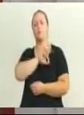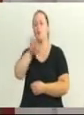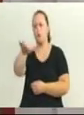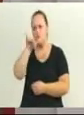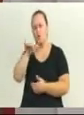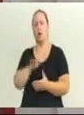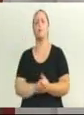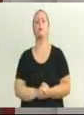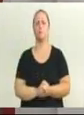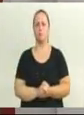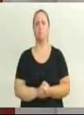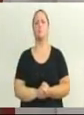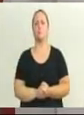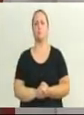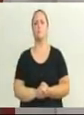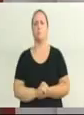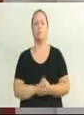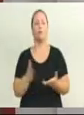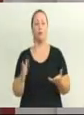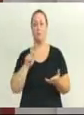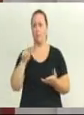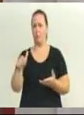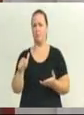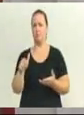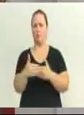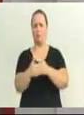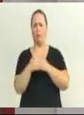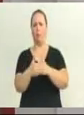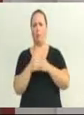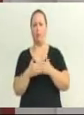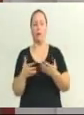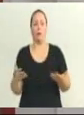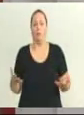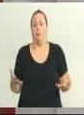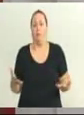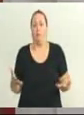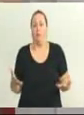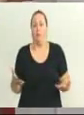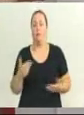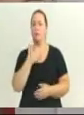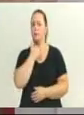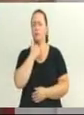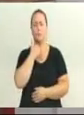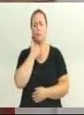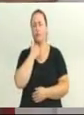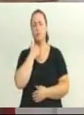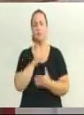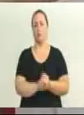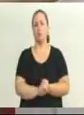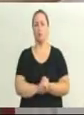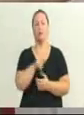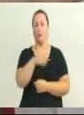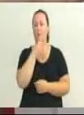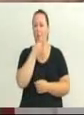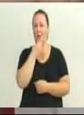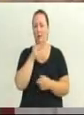Tu estás aliciando um menino em colégio aqui no Garcia. Nós já estamos na tua cola. E já mostrou na foto do policial militar, já mostrou a foto do